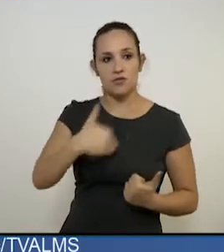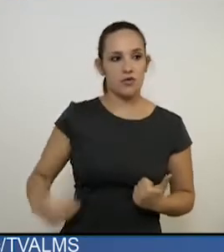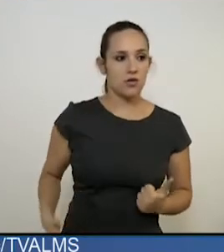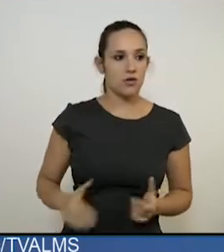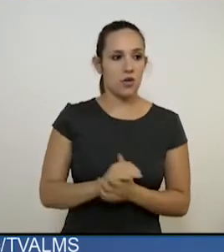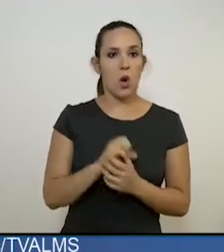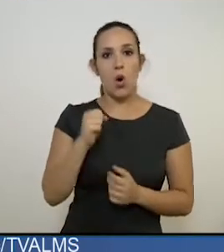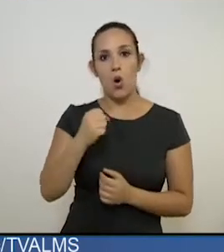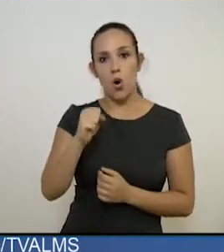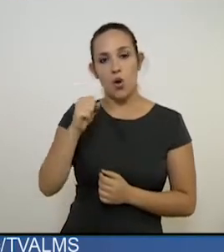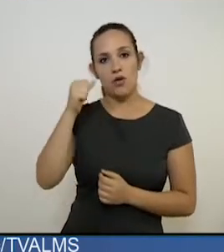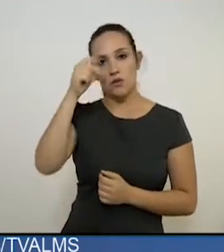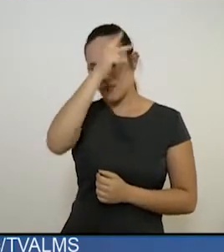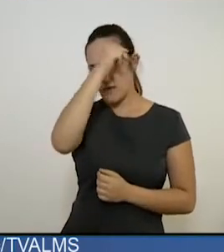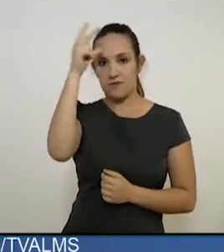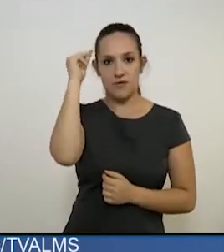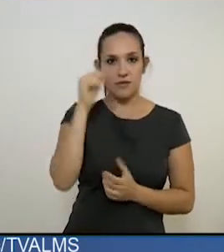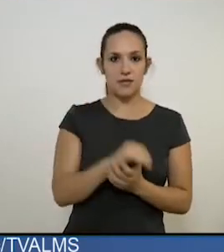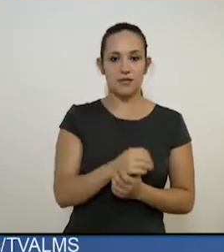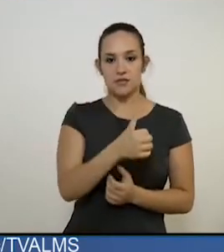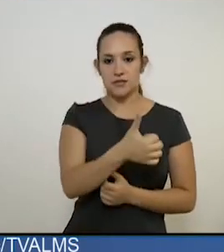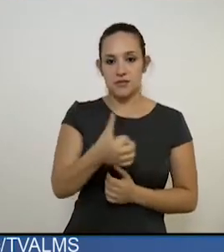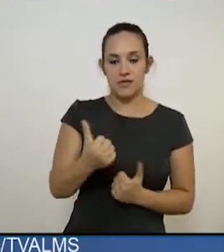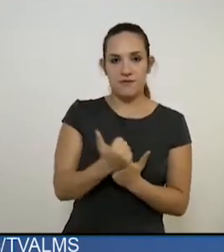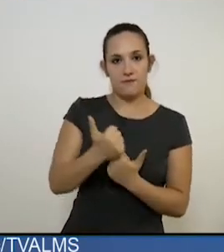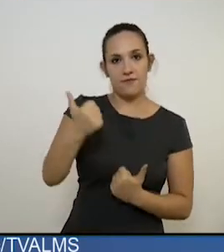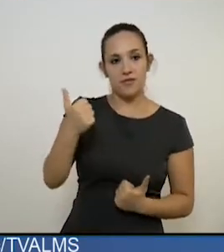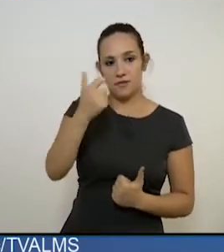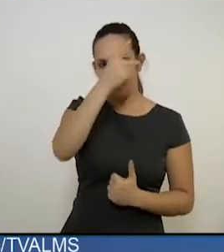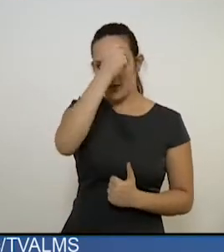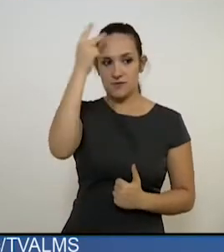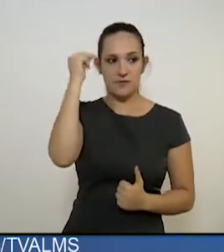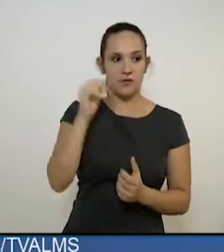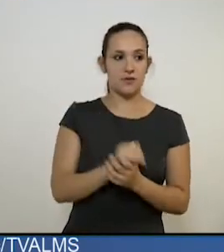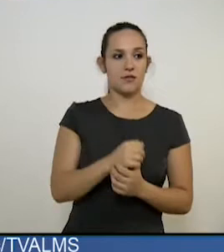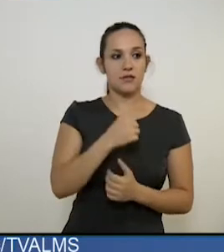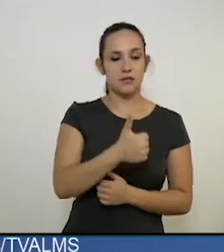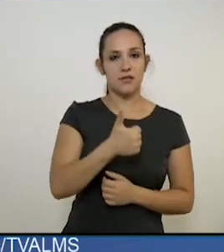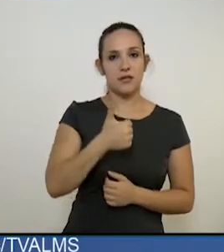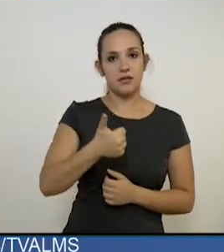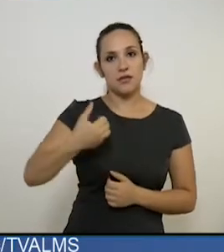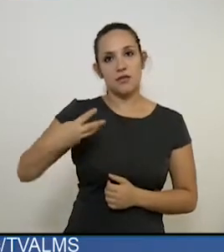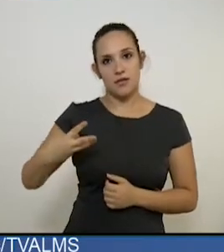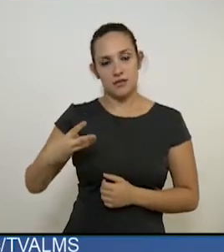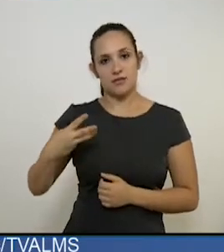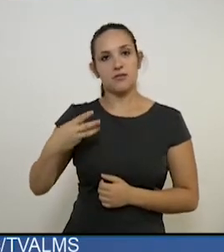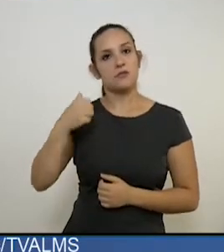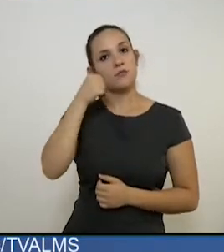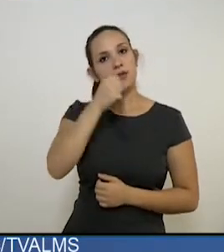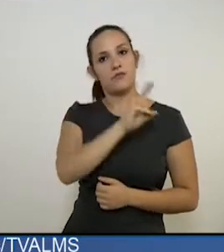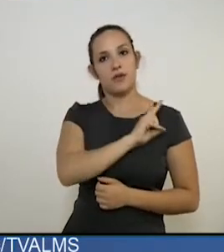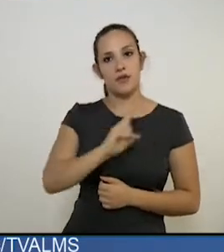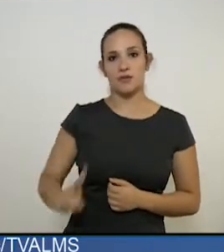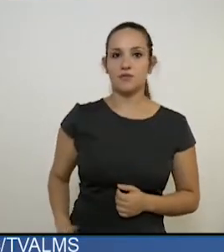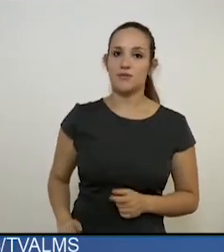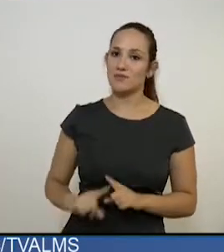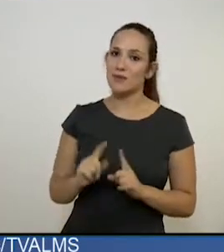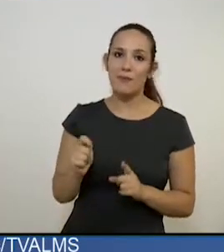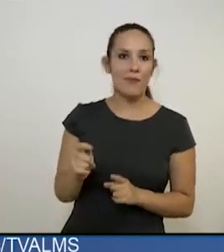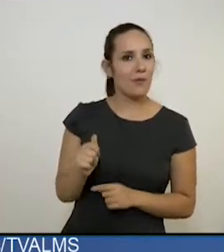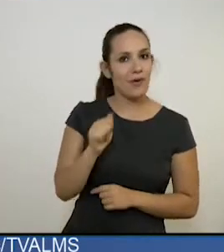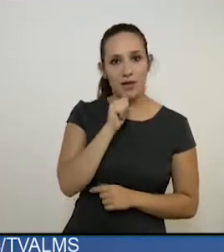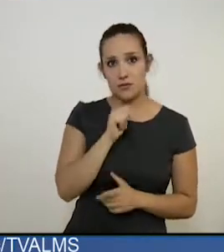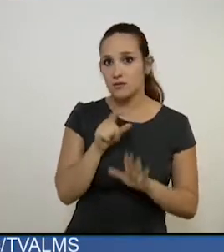prefeitas, 16 vice-prefeitas e 113 vereadoras. Mas ainda é muito pouco. E olha que somos